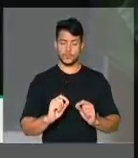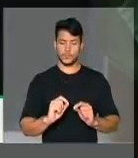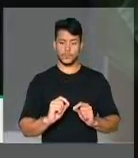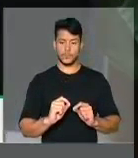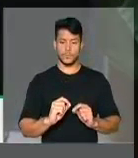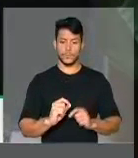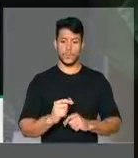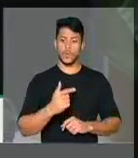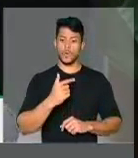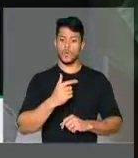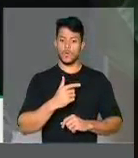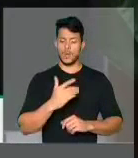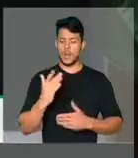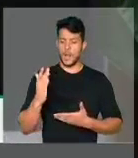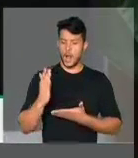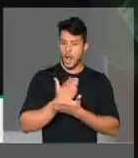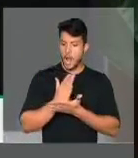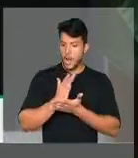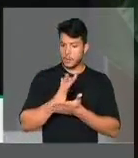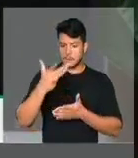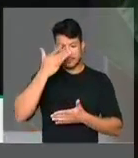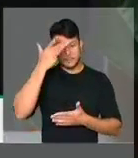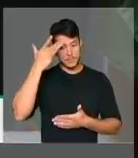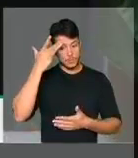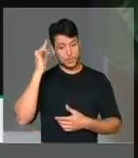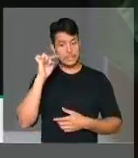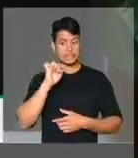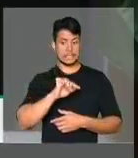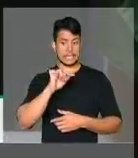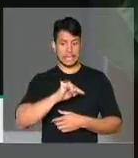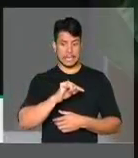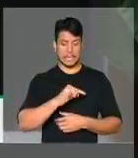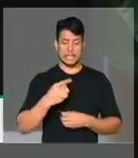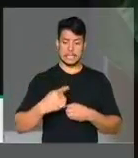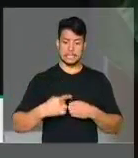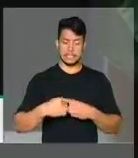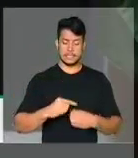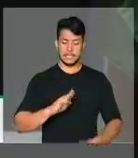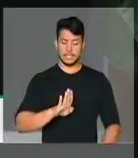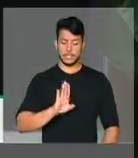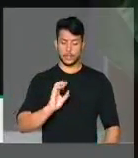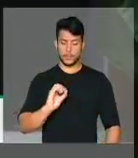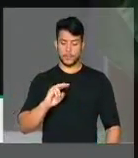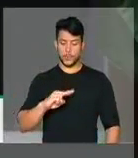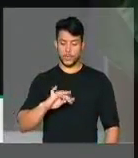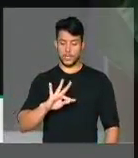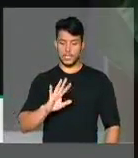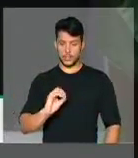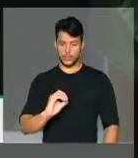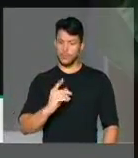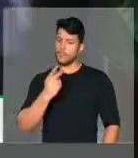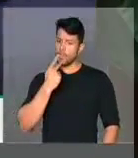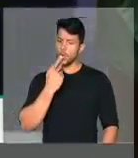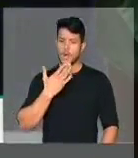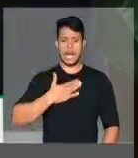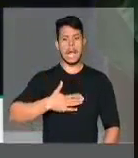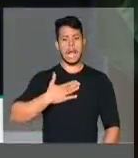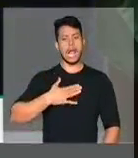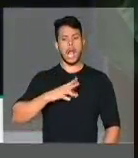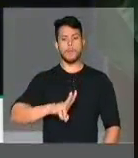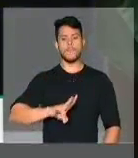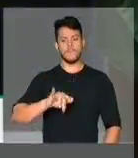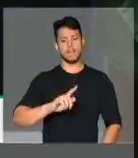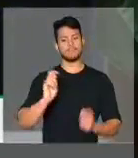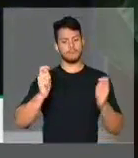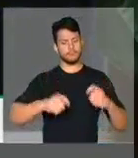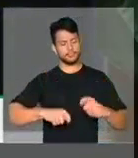vice Som, com seus vereadores e vereadoras, me diziam assim: fique tranquilo dessa sua reeleição. E a